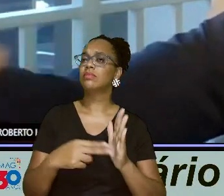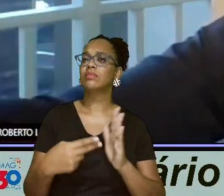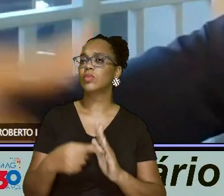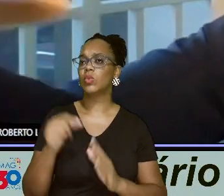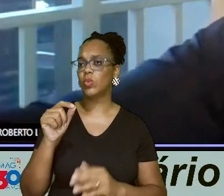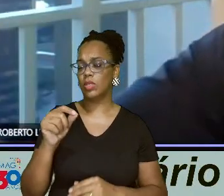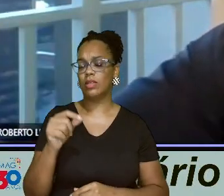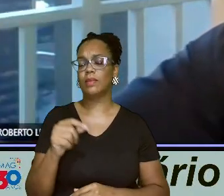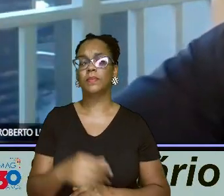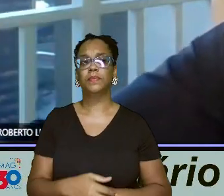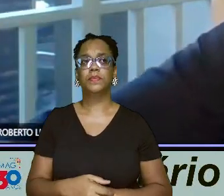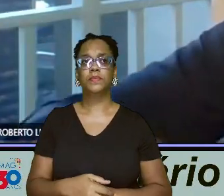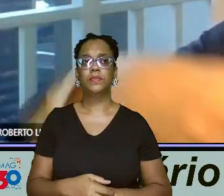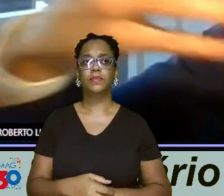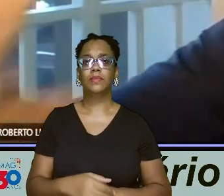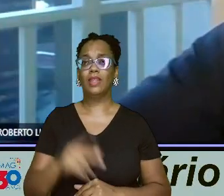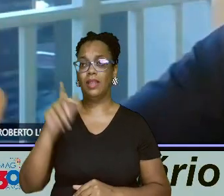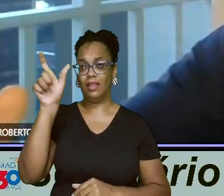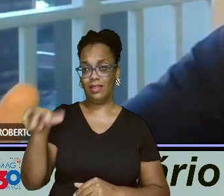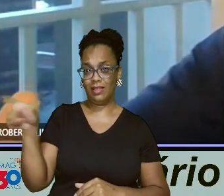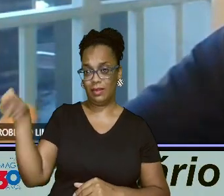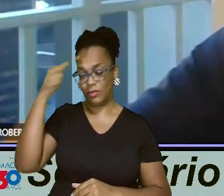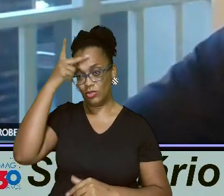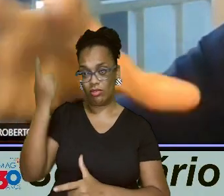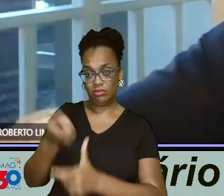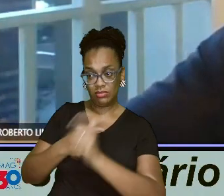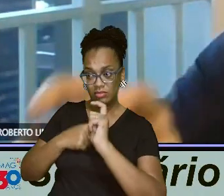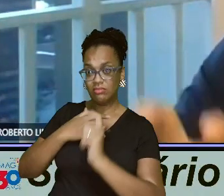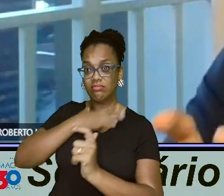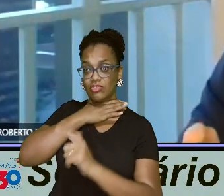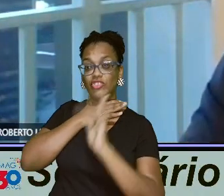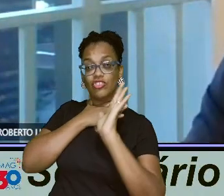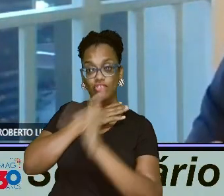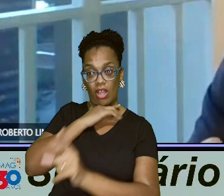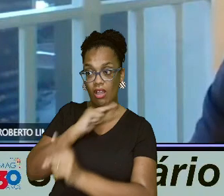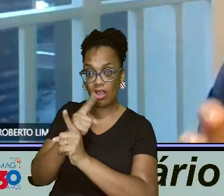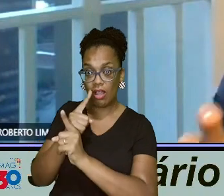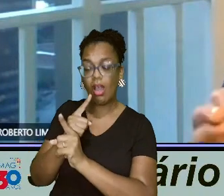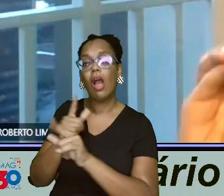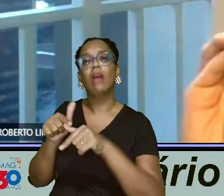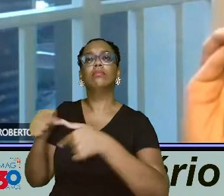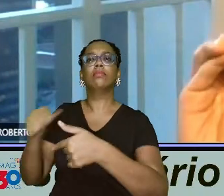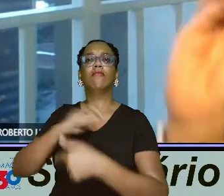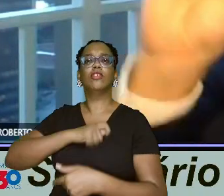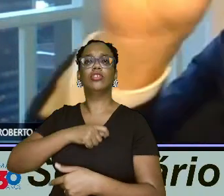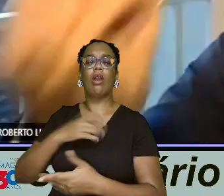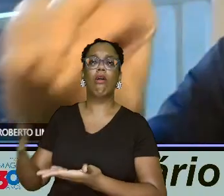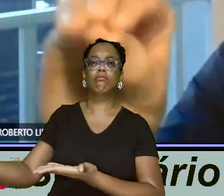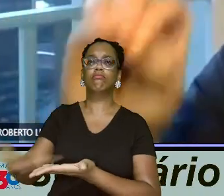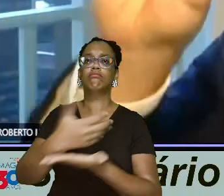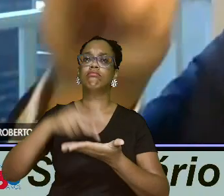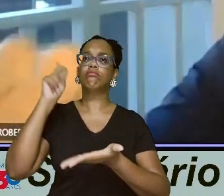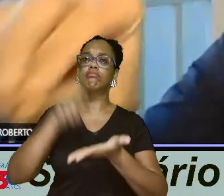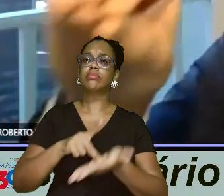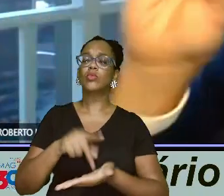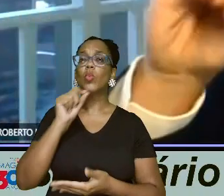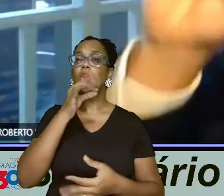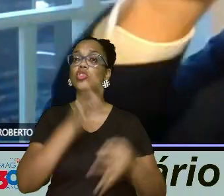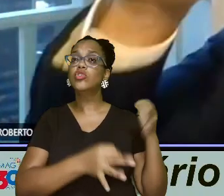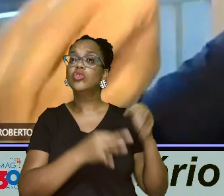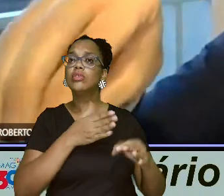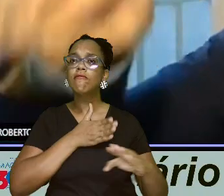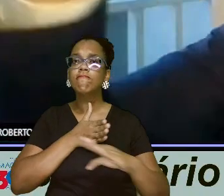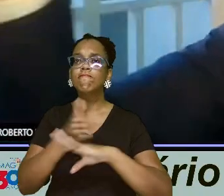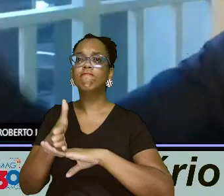o devedor ou os bens já foram localizados e o processo de execução fiscal só serve para realmente fazer com que o judiciário intervenha, invada